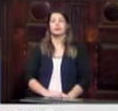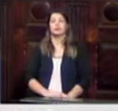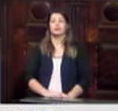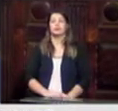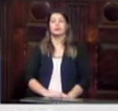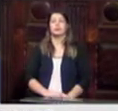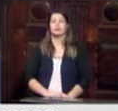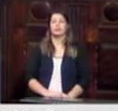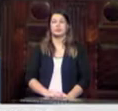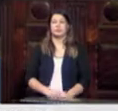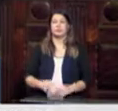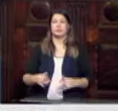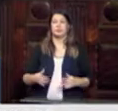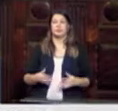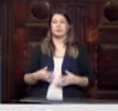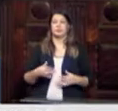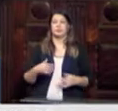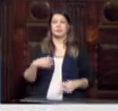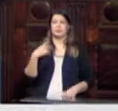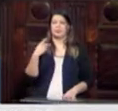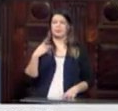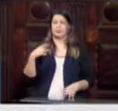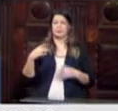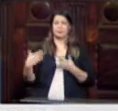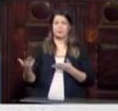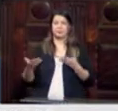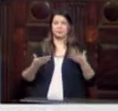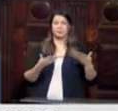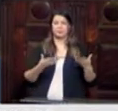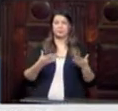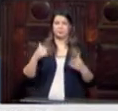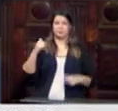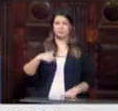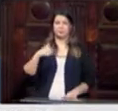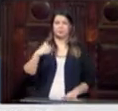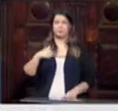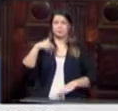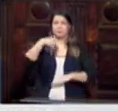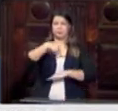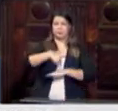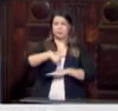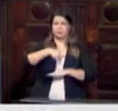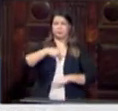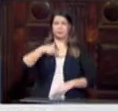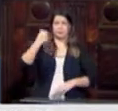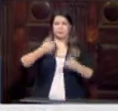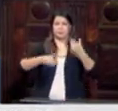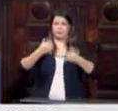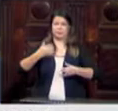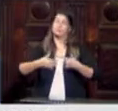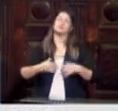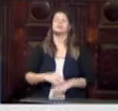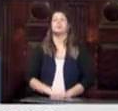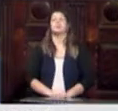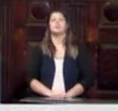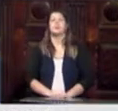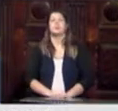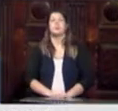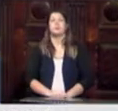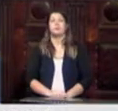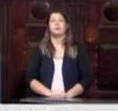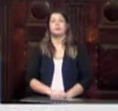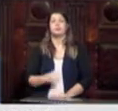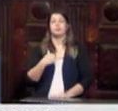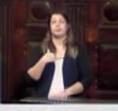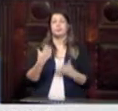com mais exaltação, a sua conclamação, aqui estou. E